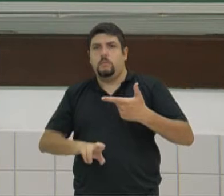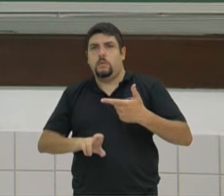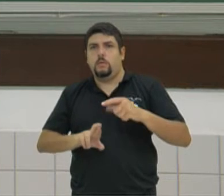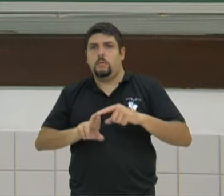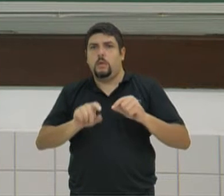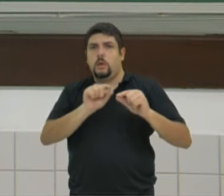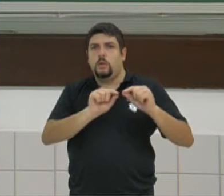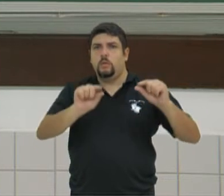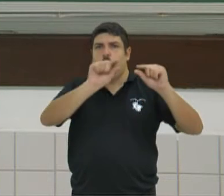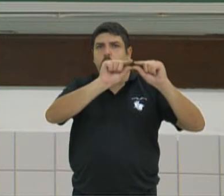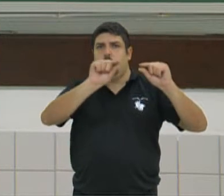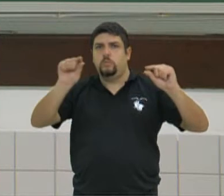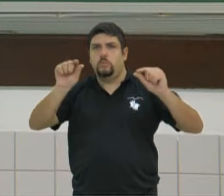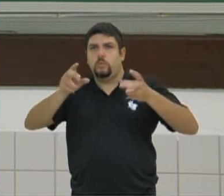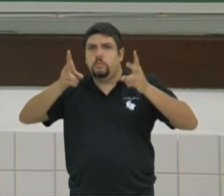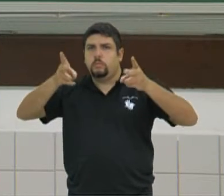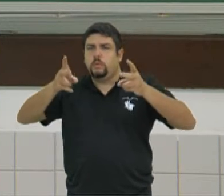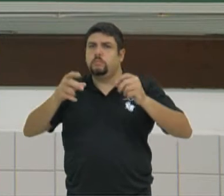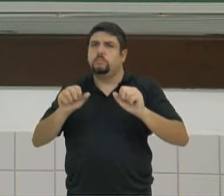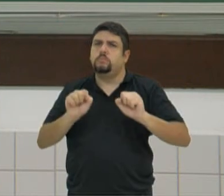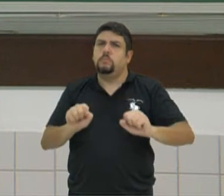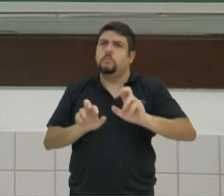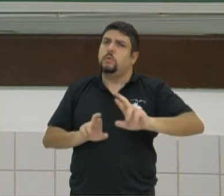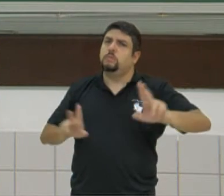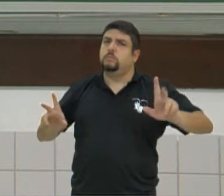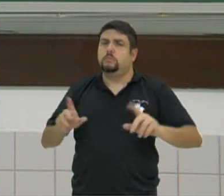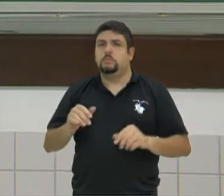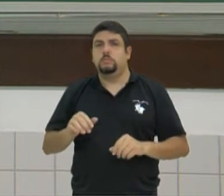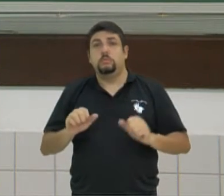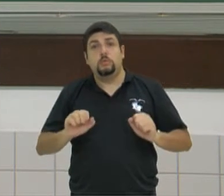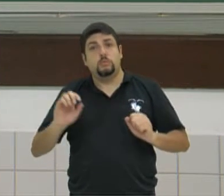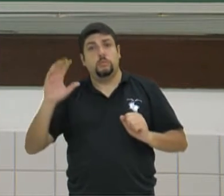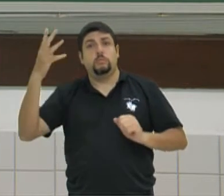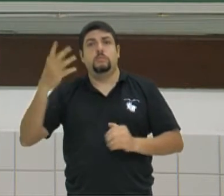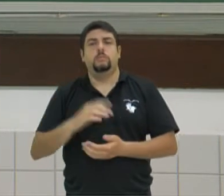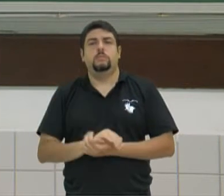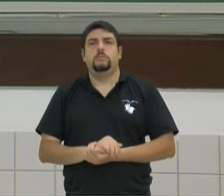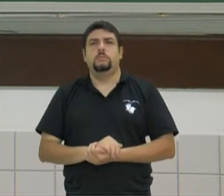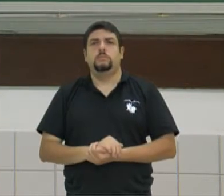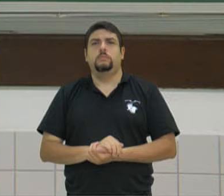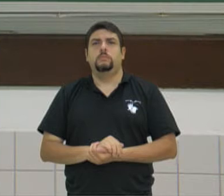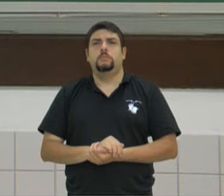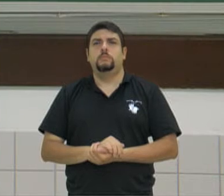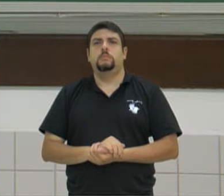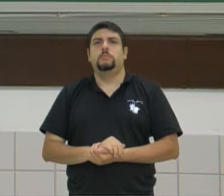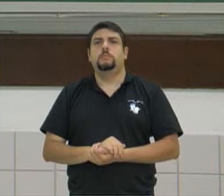ser exatamente os números que estão ali no rol. Beleza? Então vamos escrever isso agora? Olha lá.